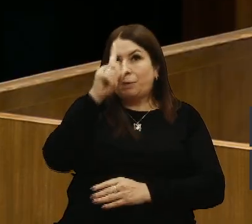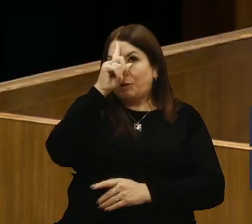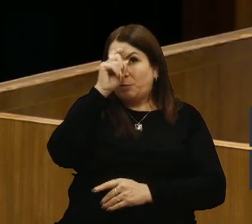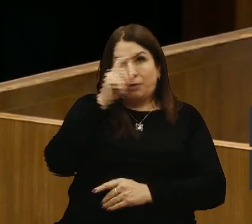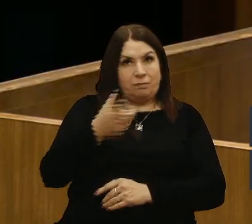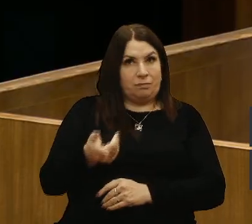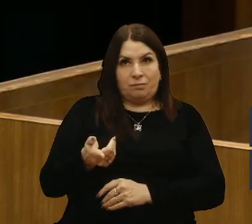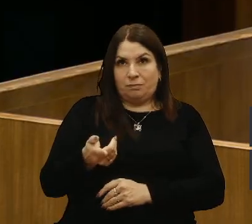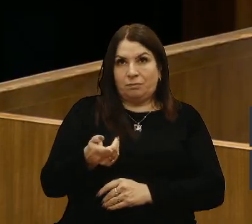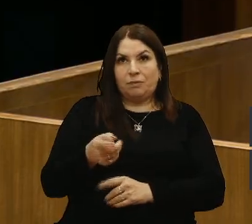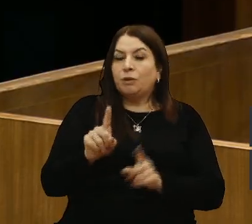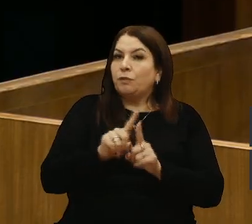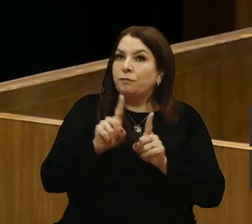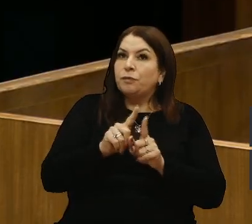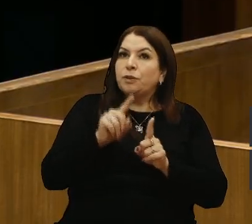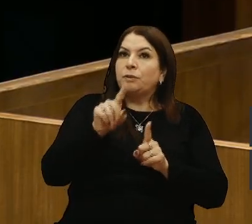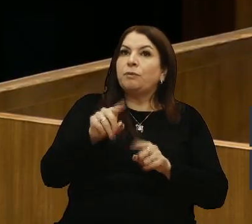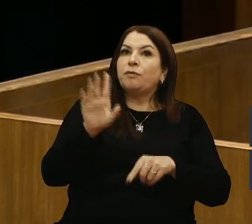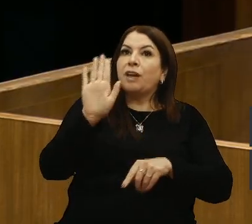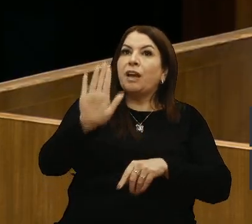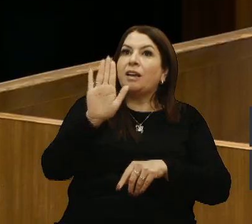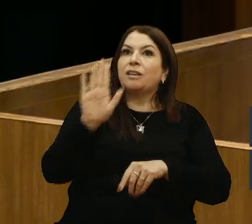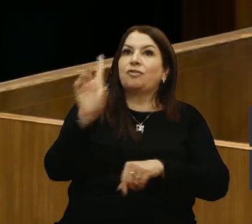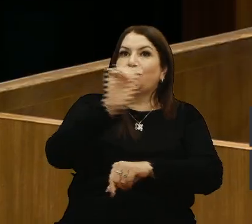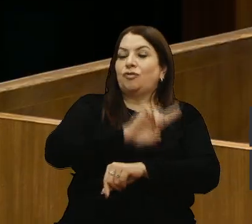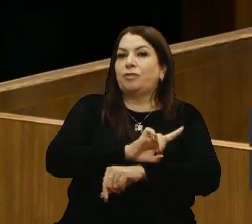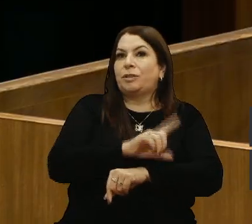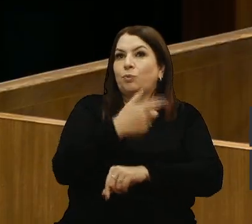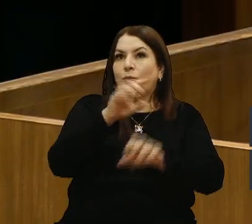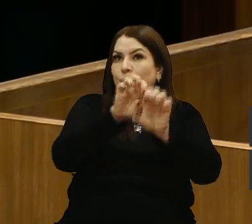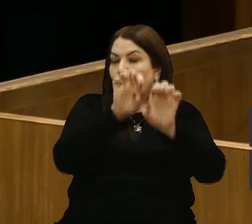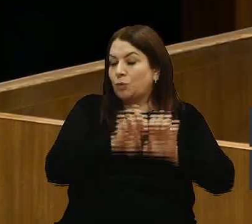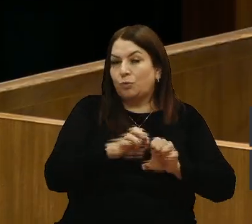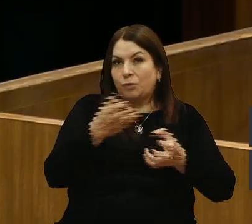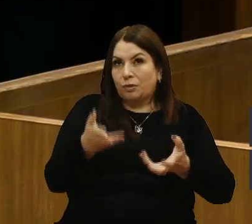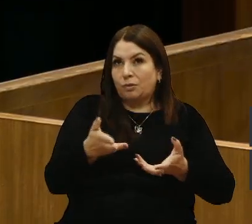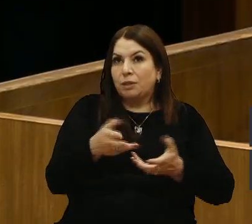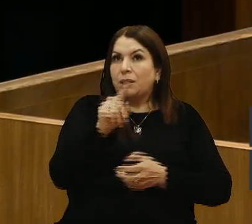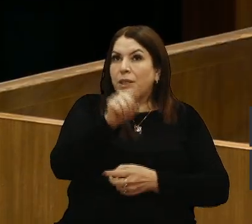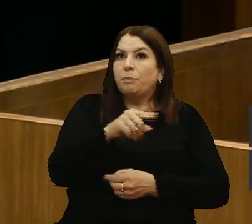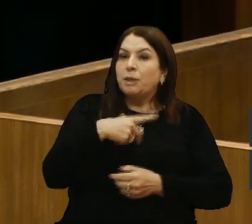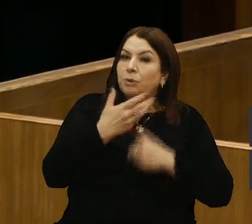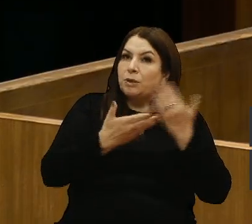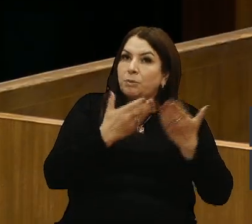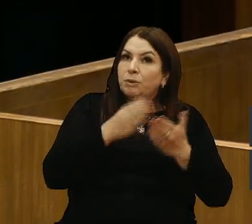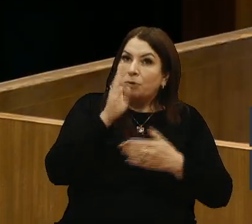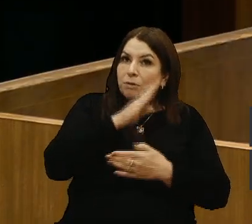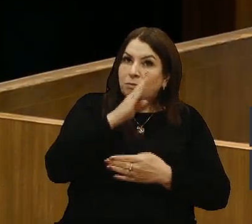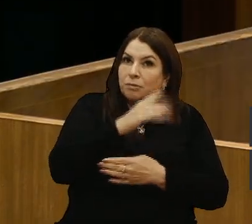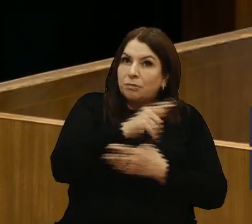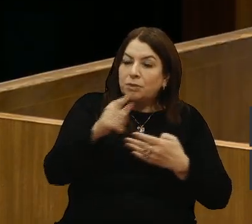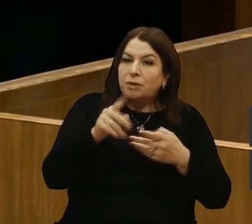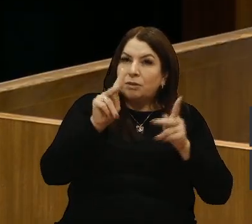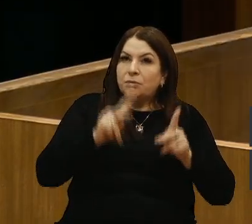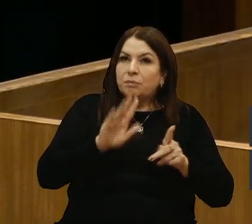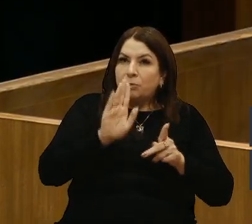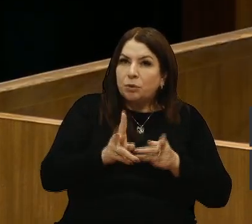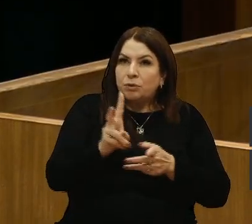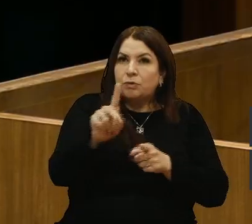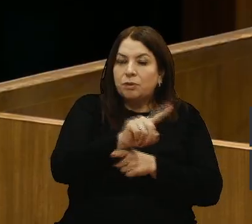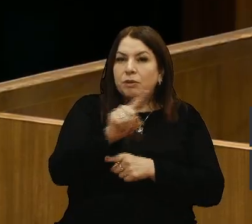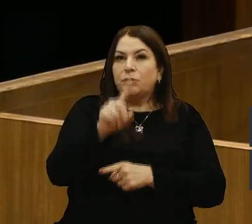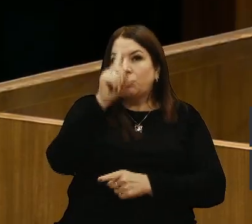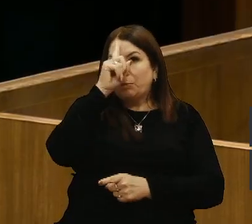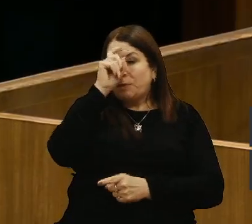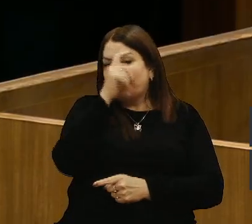ela não foi criada para as pessoas passarem dias lá, ela nem tem estrutura para isso, ali é para ter um atendimento rápido e a pessoa seguir para um